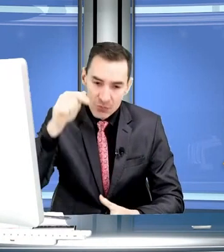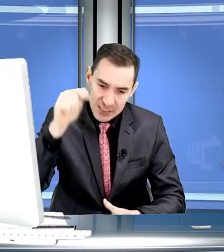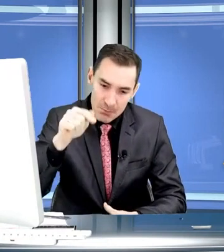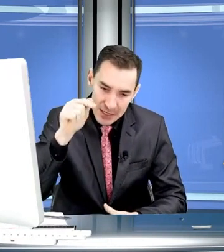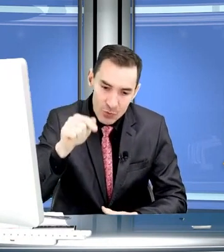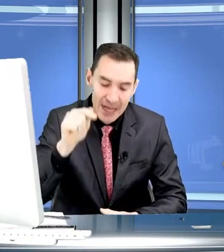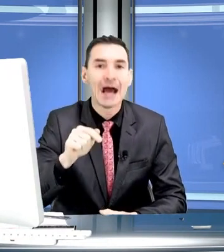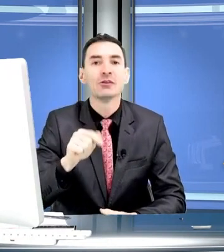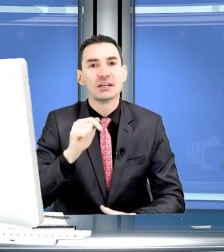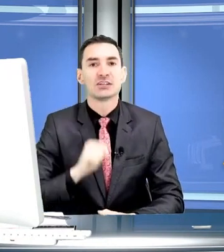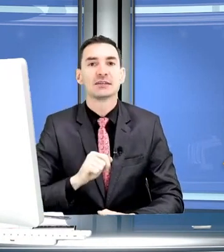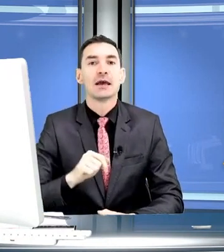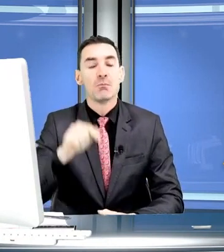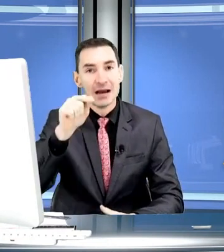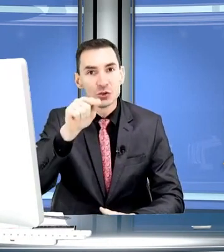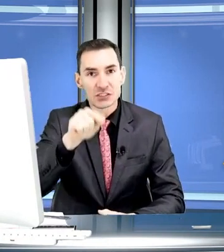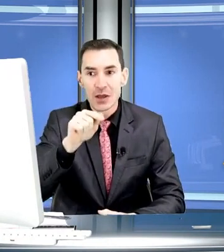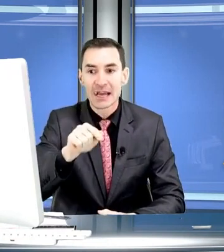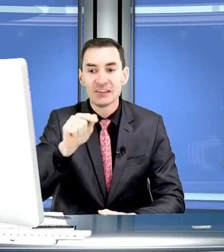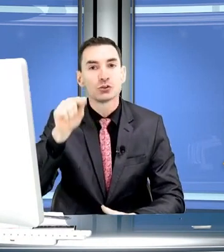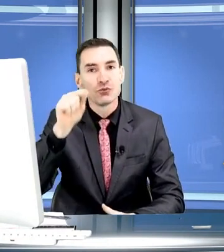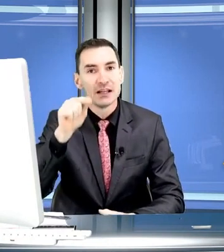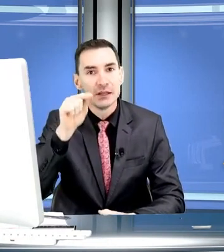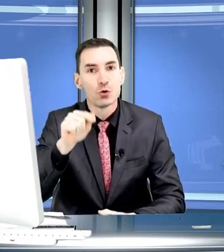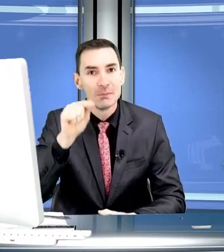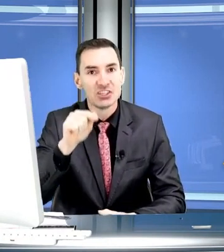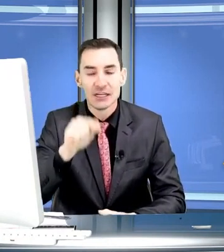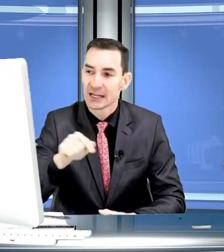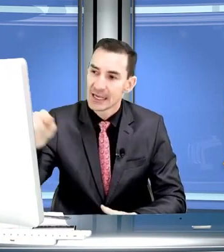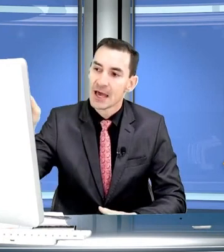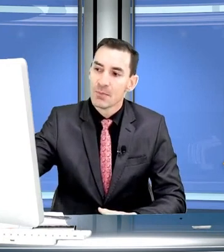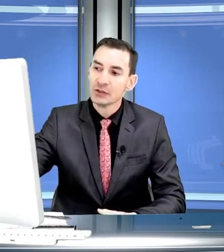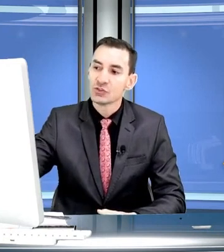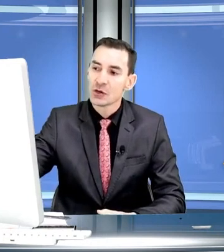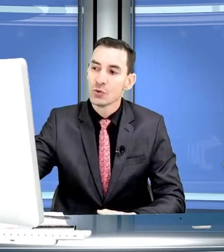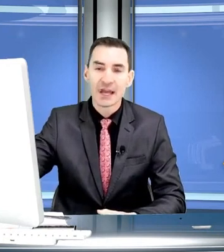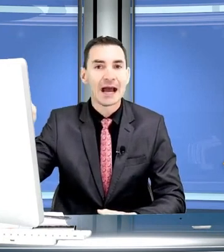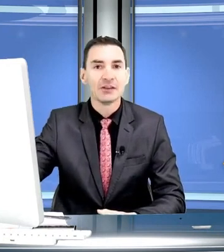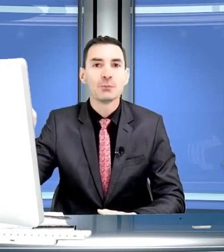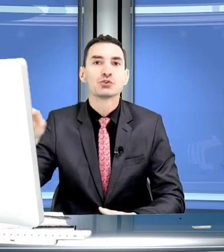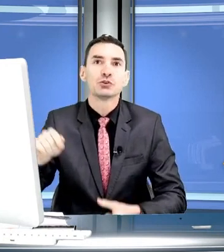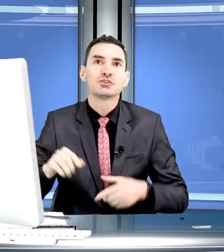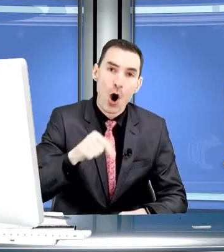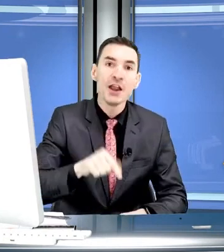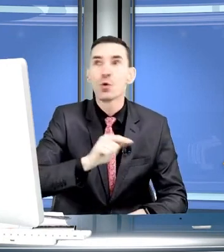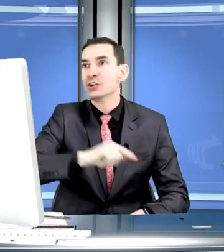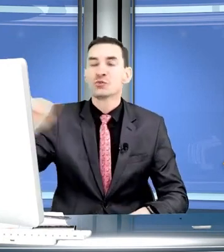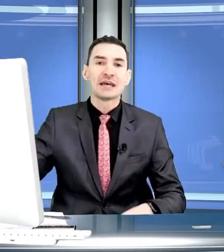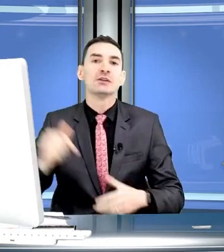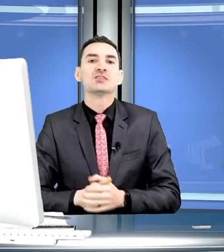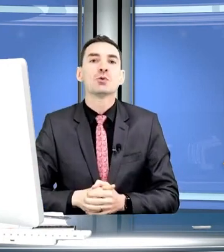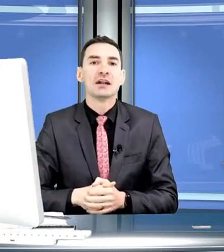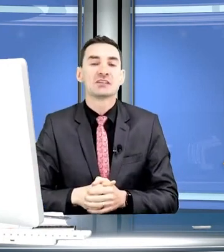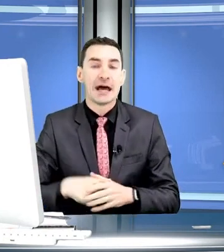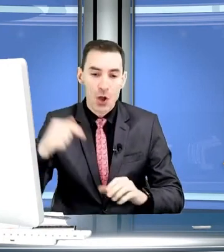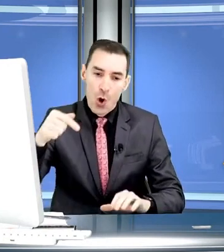saber, eu quero que você mande um recado aí, gente. Manda o seu recado, se eu tô falando alguma mentira aqui, manda o seu recado aí pros outros. Olham quando não sai